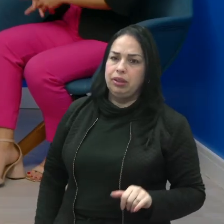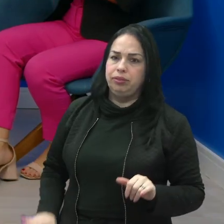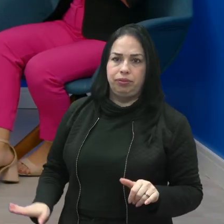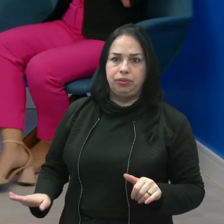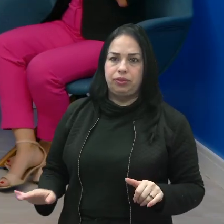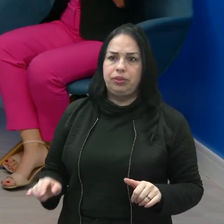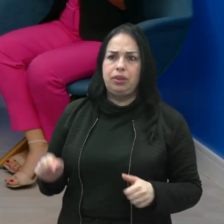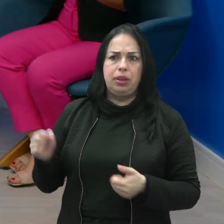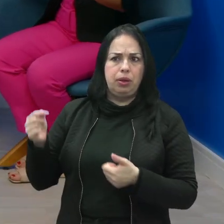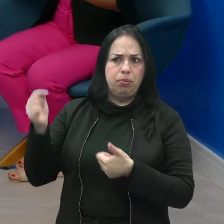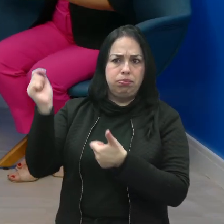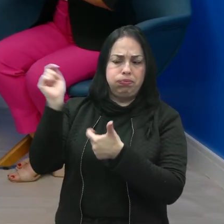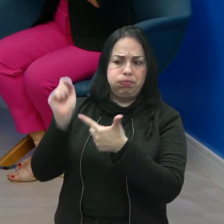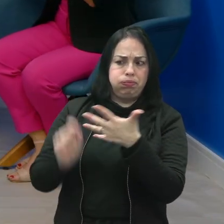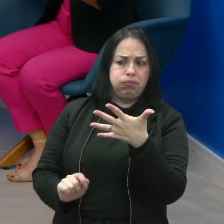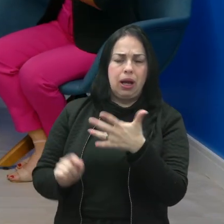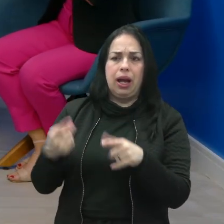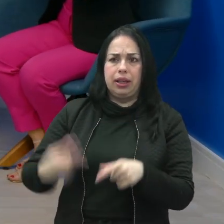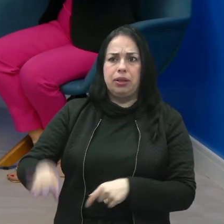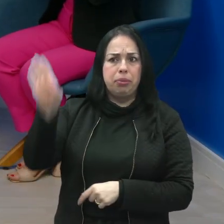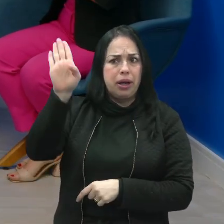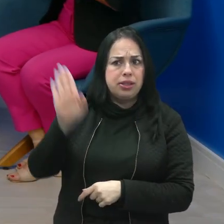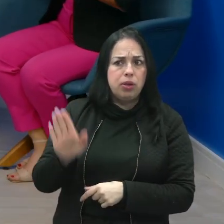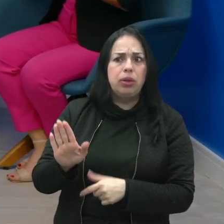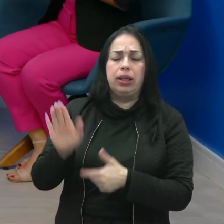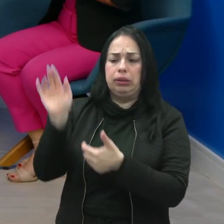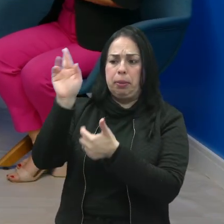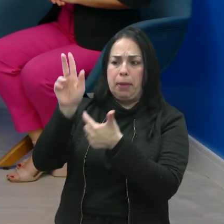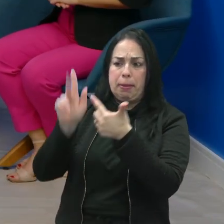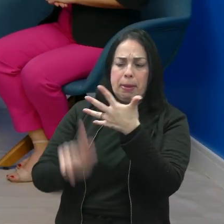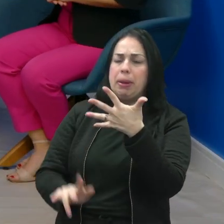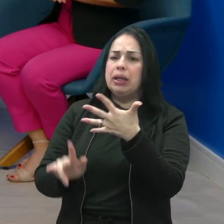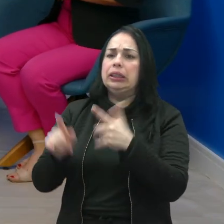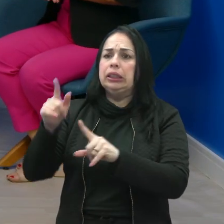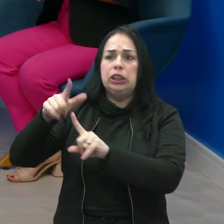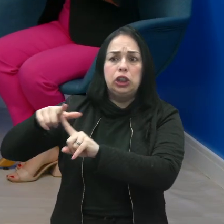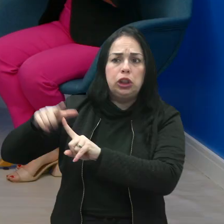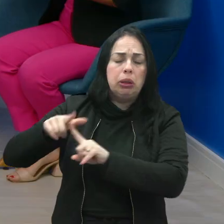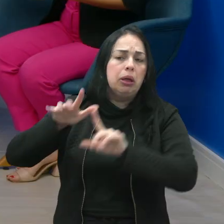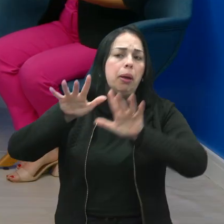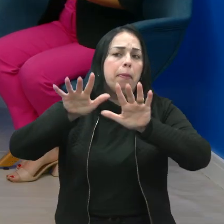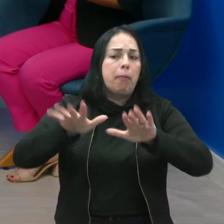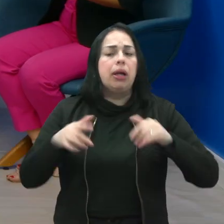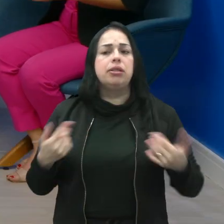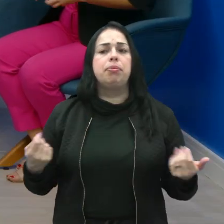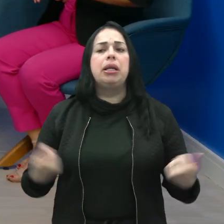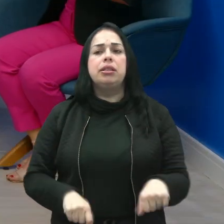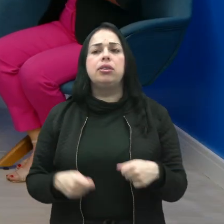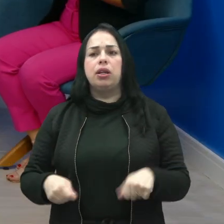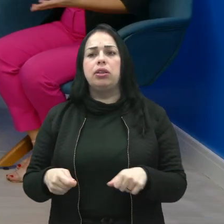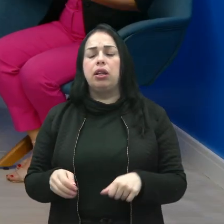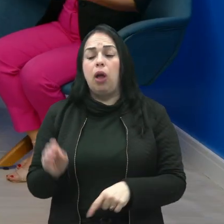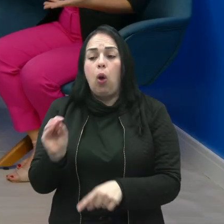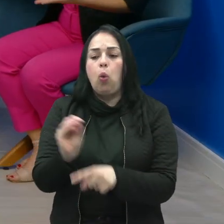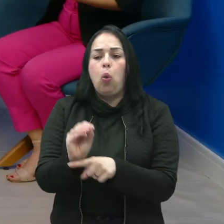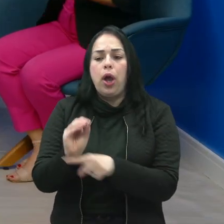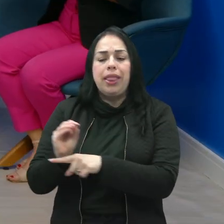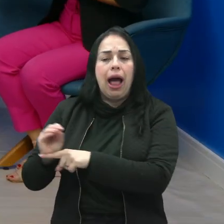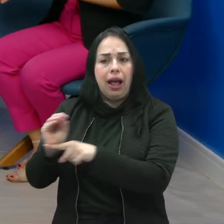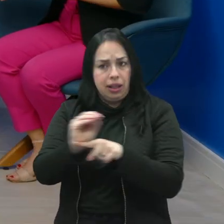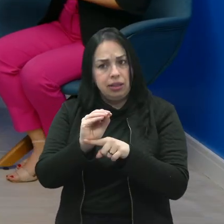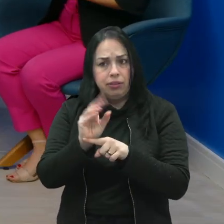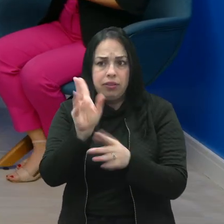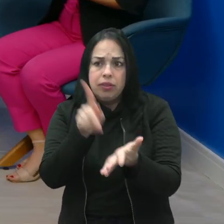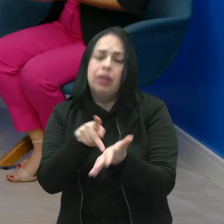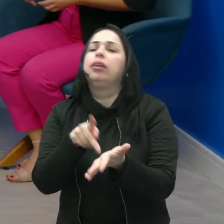a gente tem muita diversidade no Brasil, aqui em São José também, né, Marvin? só que a gente precisa cuidar do que a